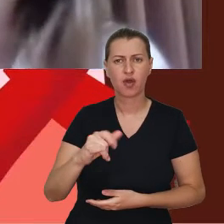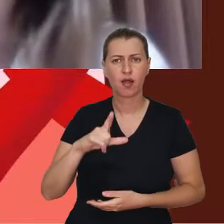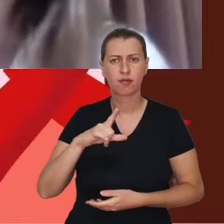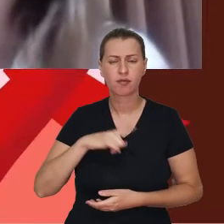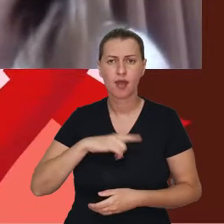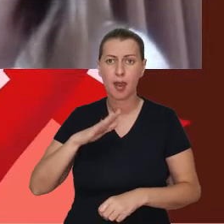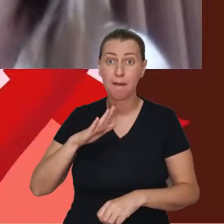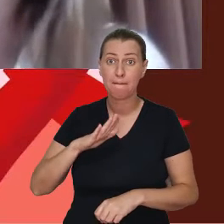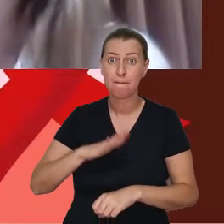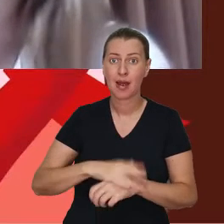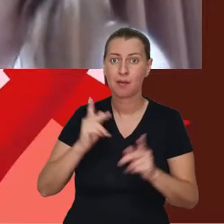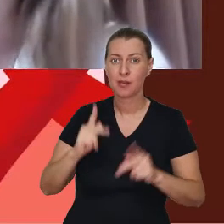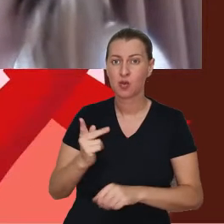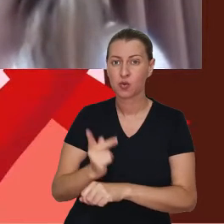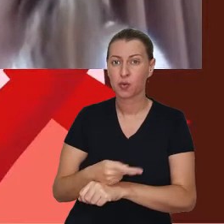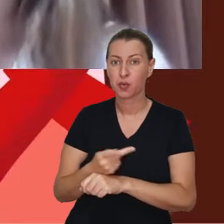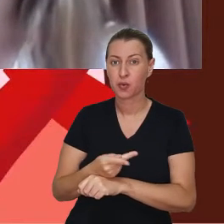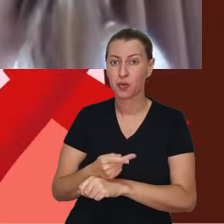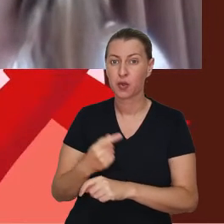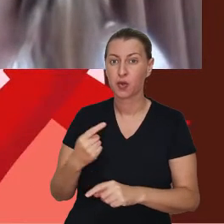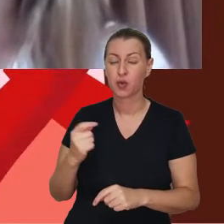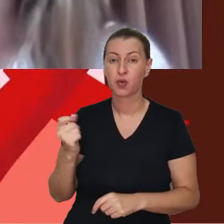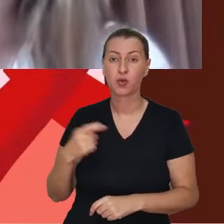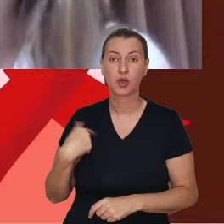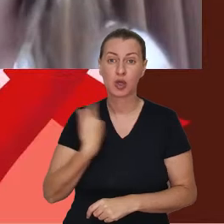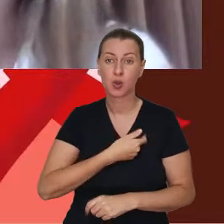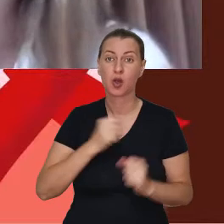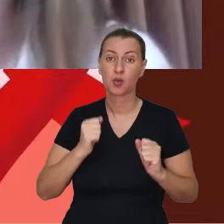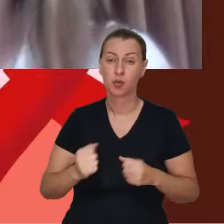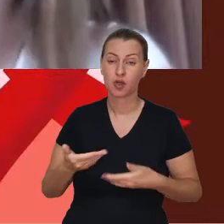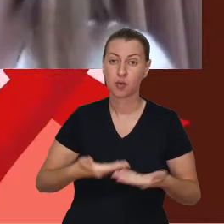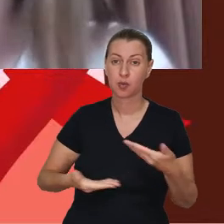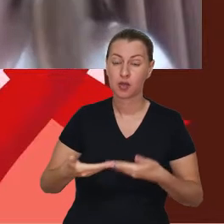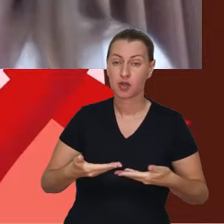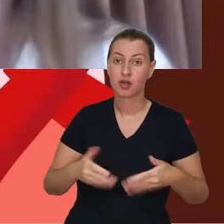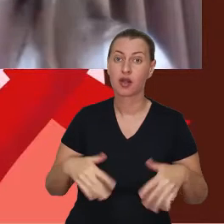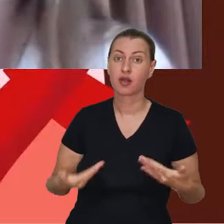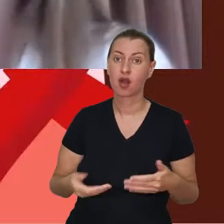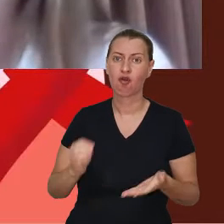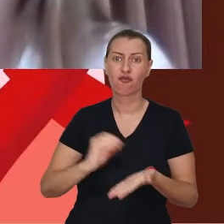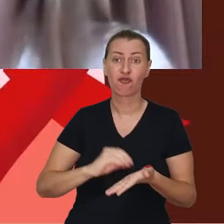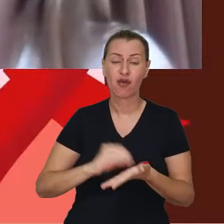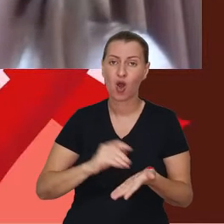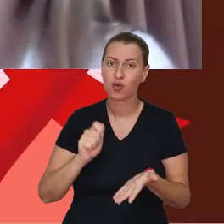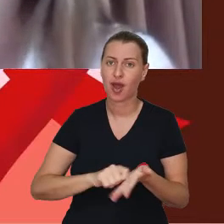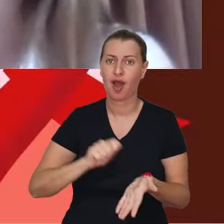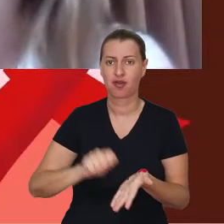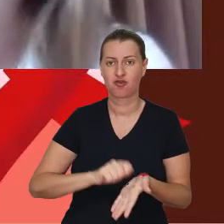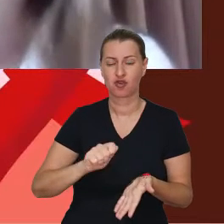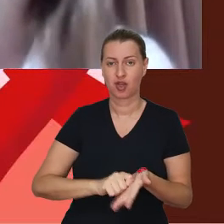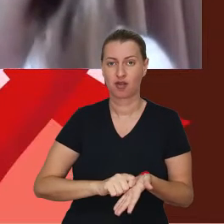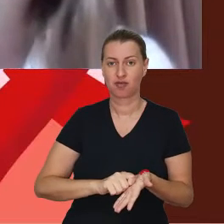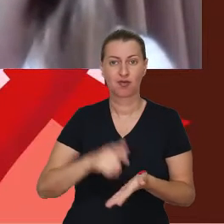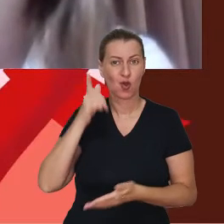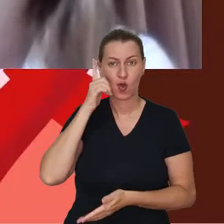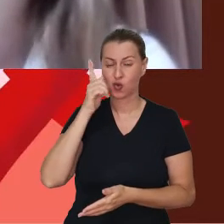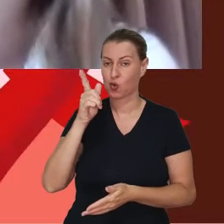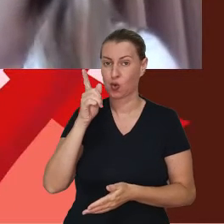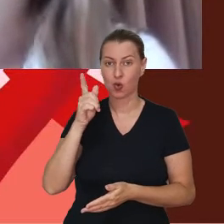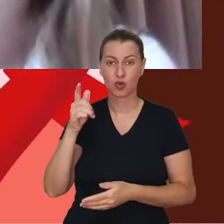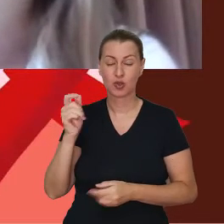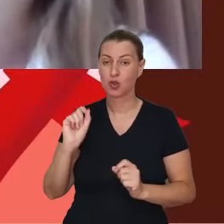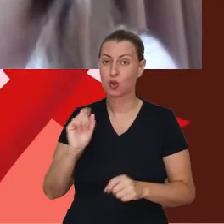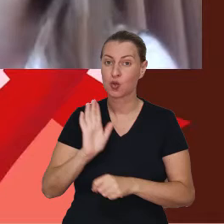do que oferta, né? A gente acaba, por falta de agenda, não conseguindo contemplar todas as pessoas que têm